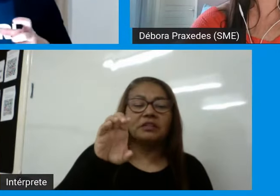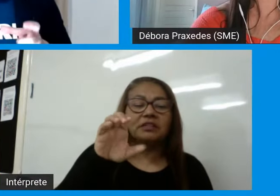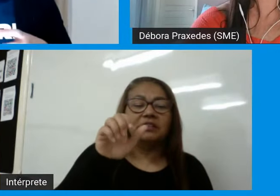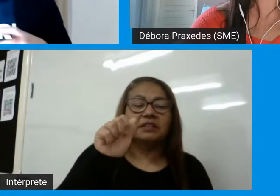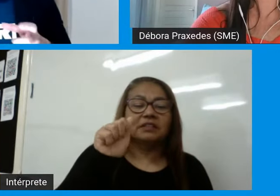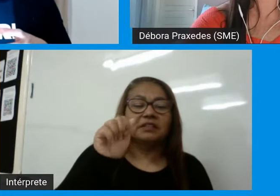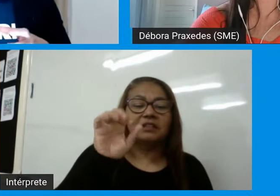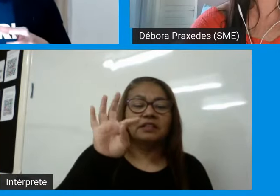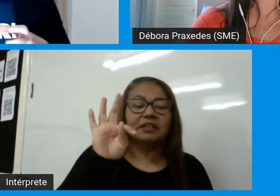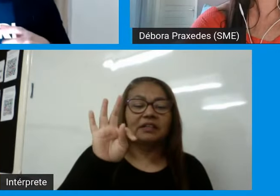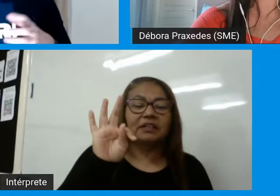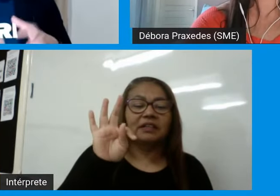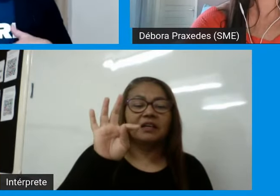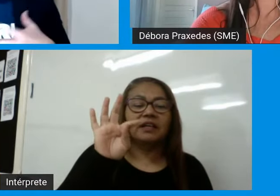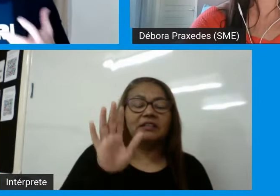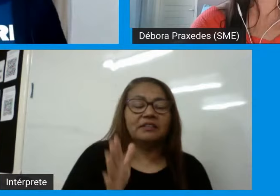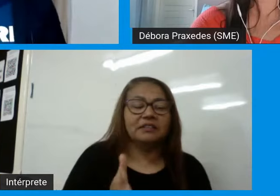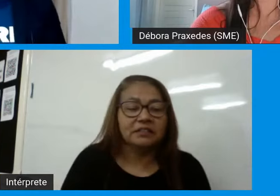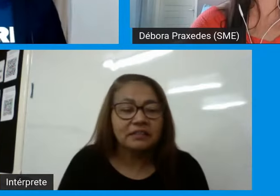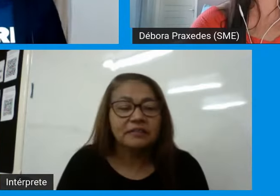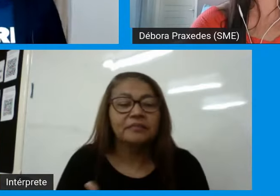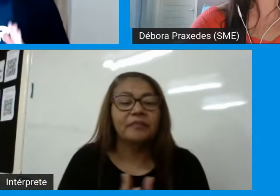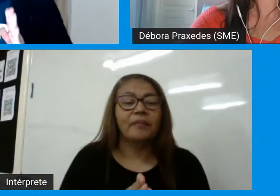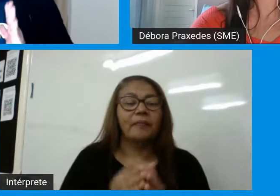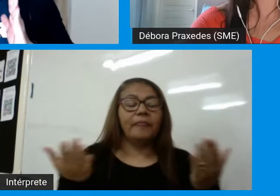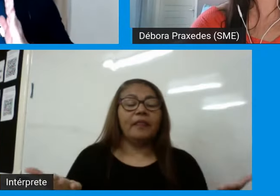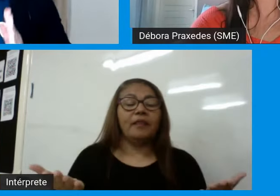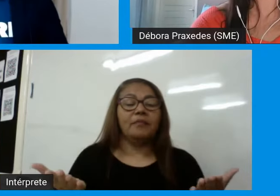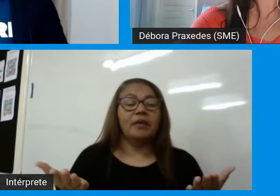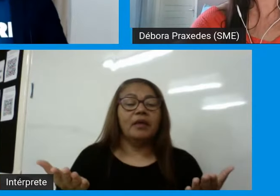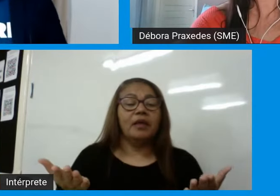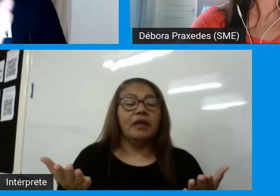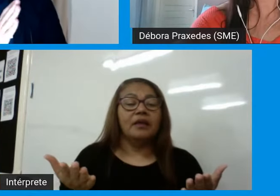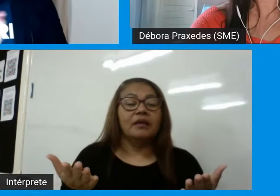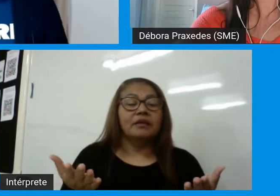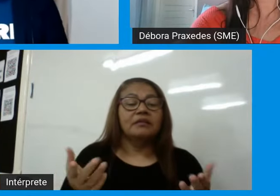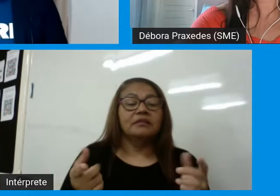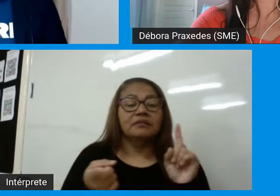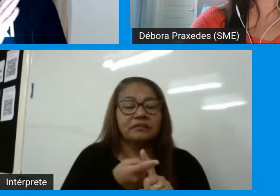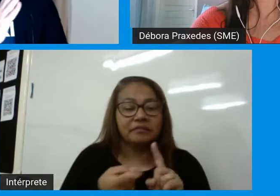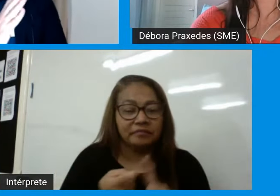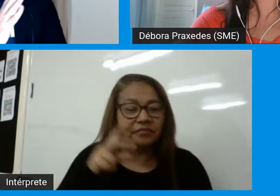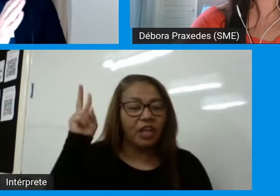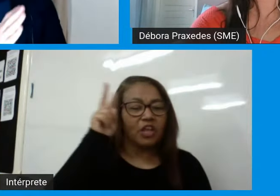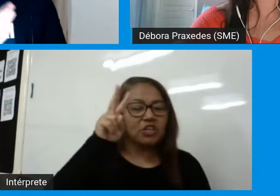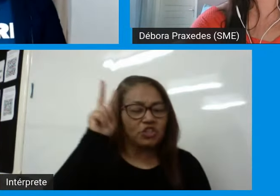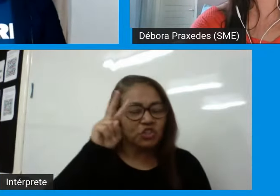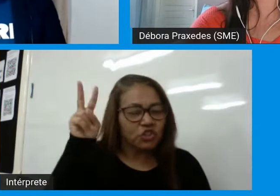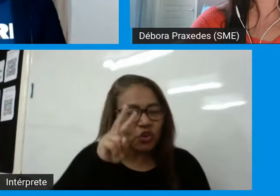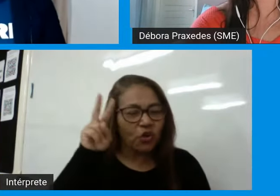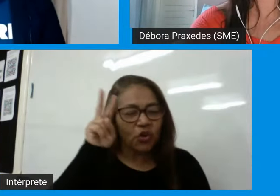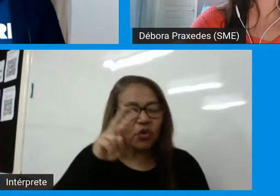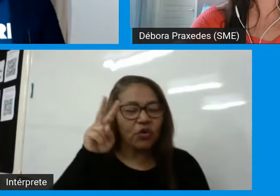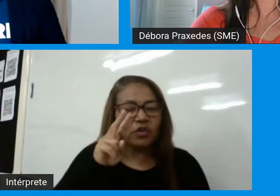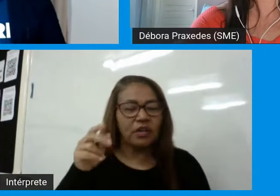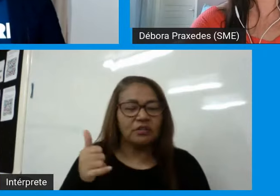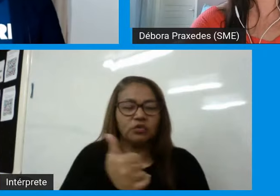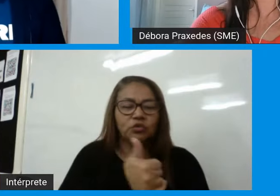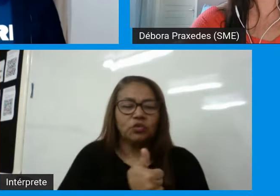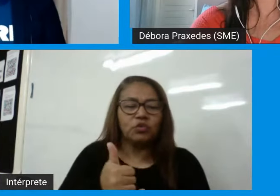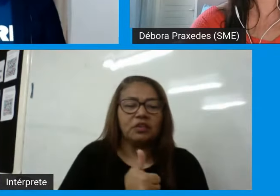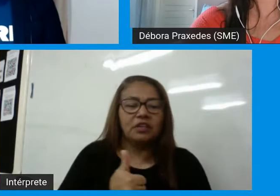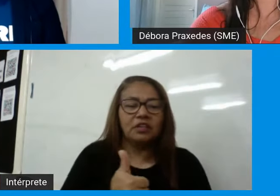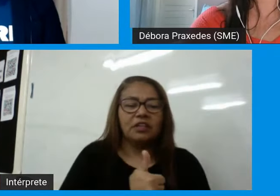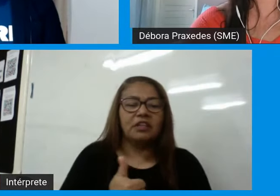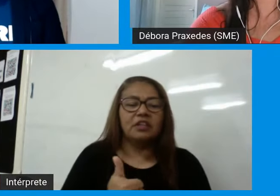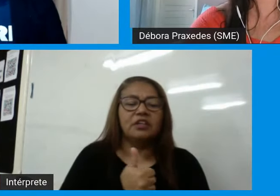com algum conteúdo mais em formato de história, dependendo do nível de historinhas, né? Dependendo do nível que você está, né?